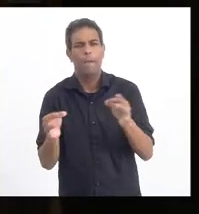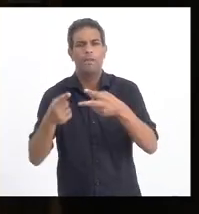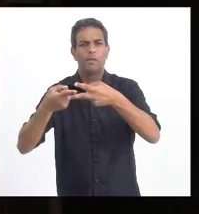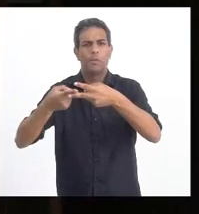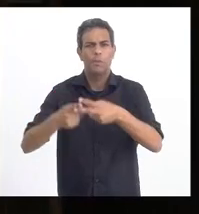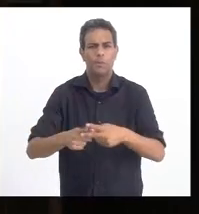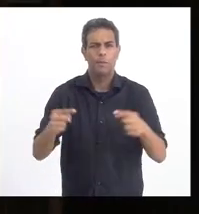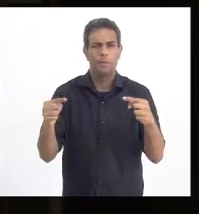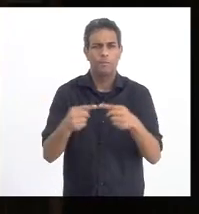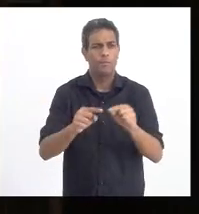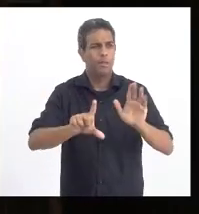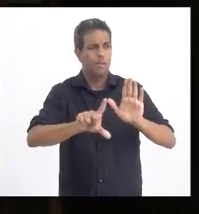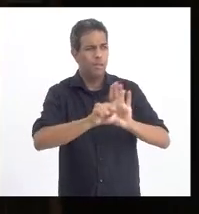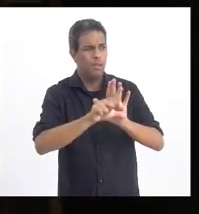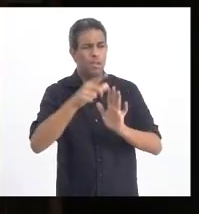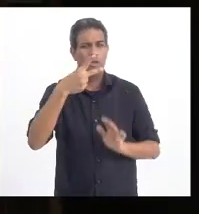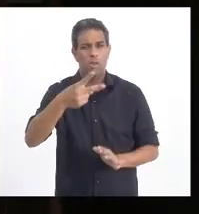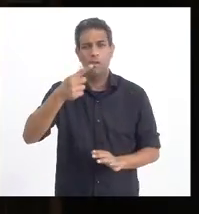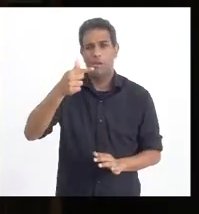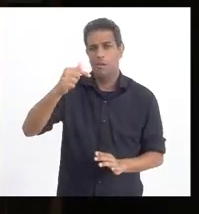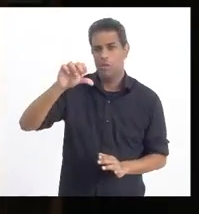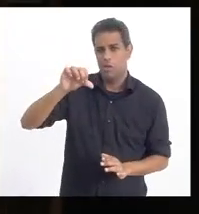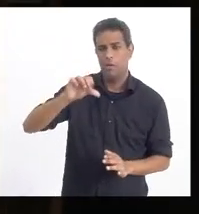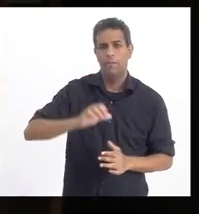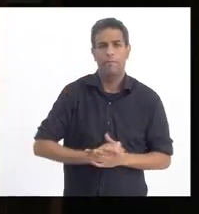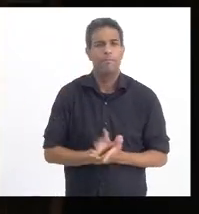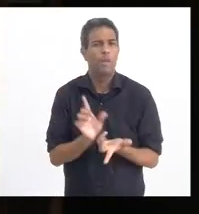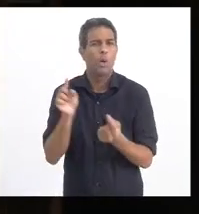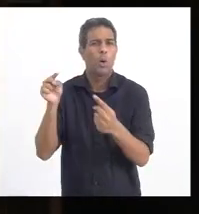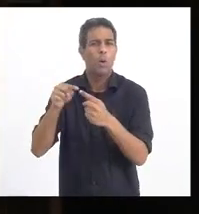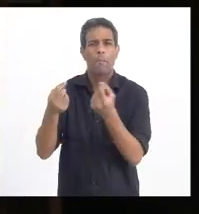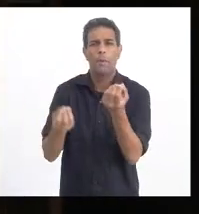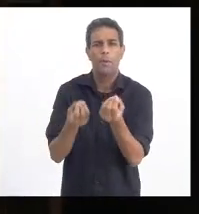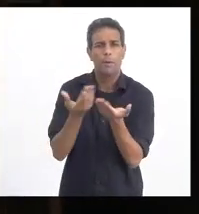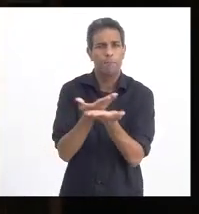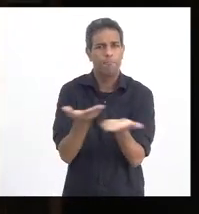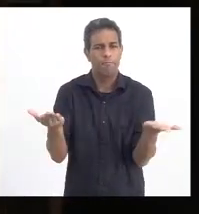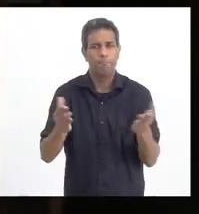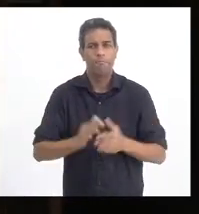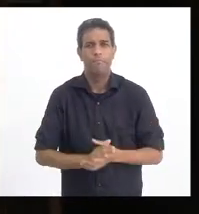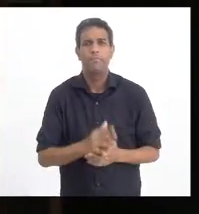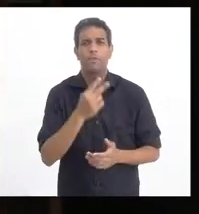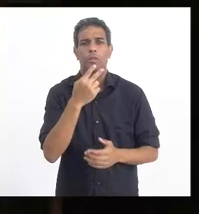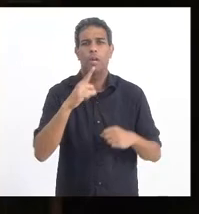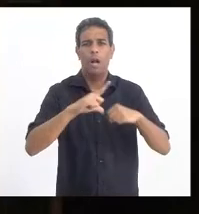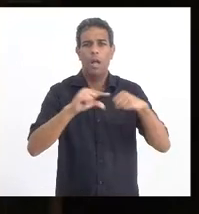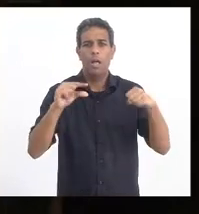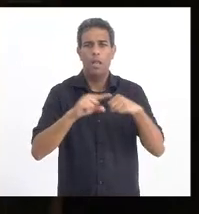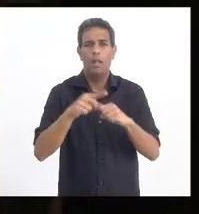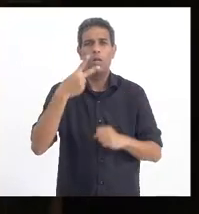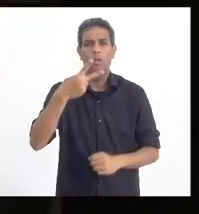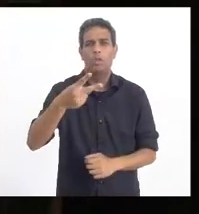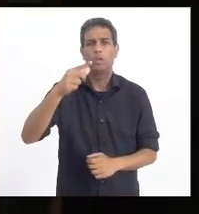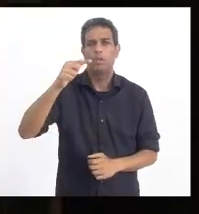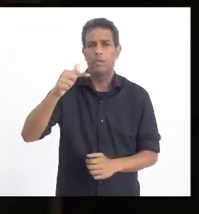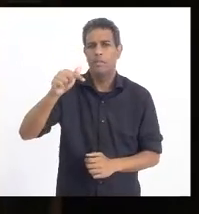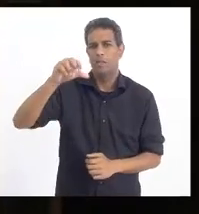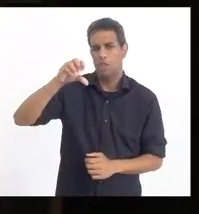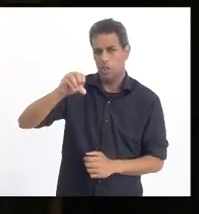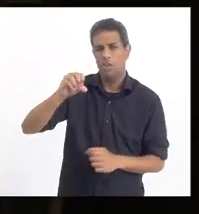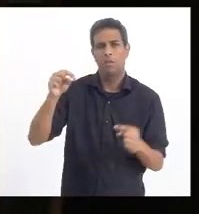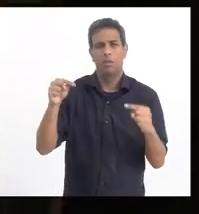legal na lei 279 é o que ocorre a lei 279 Ela já